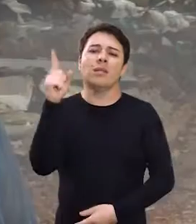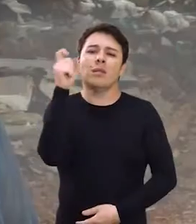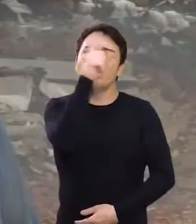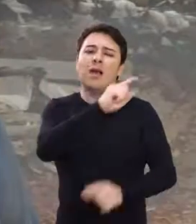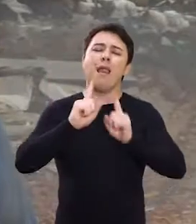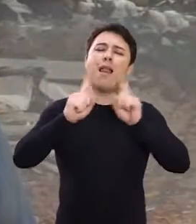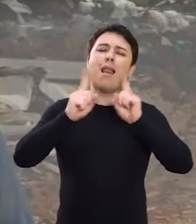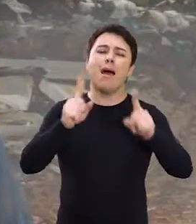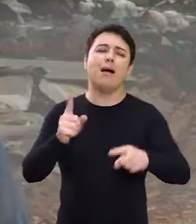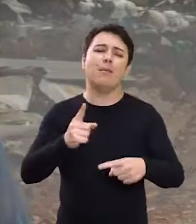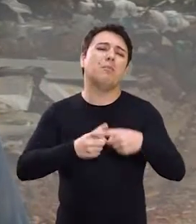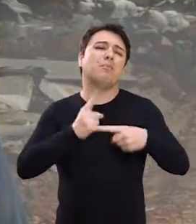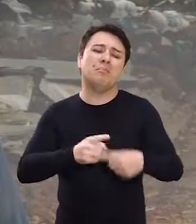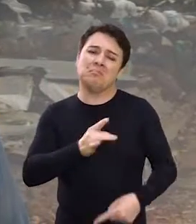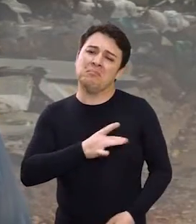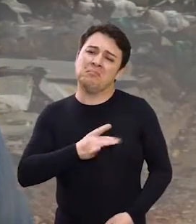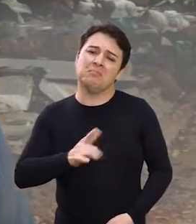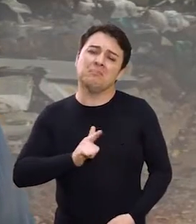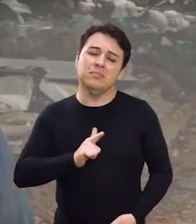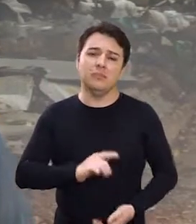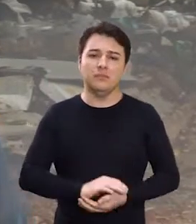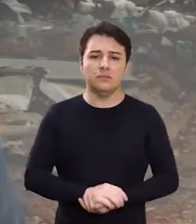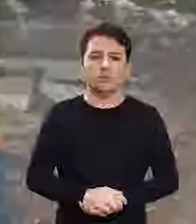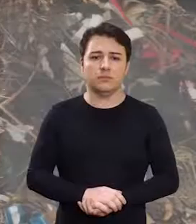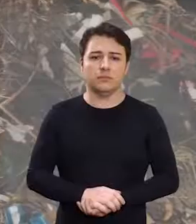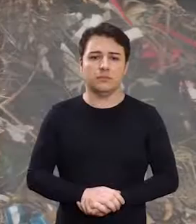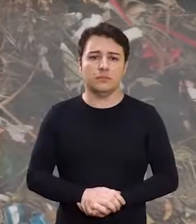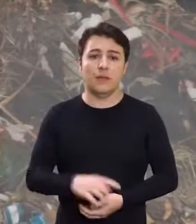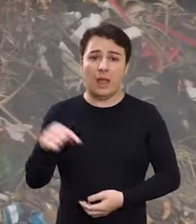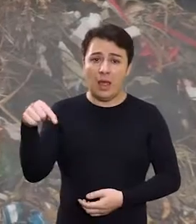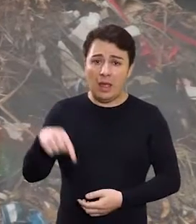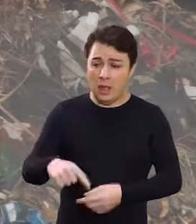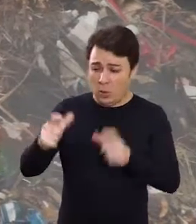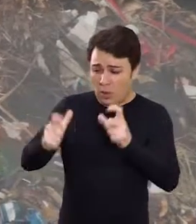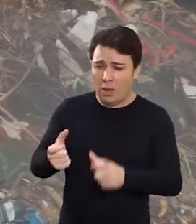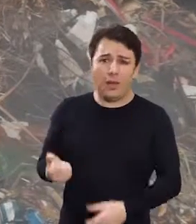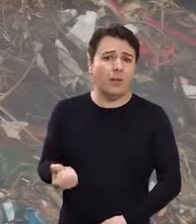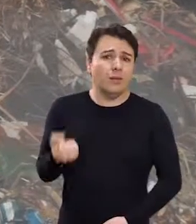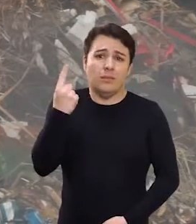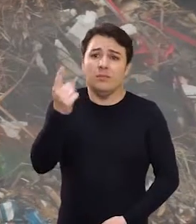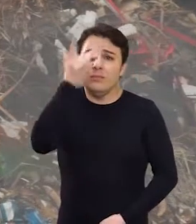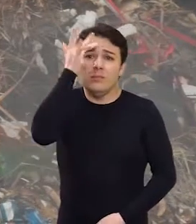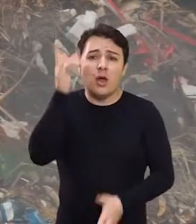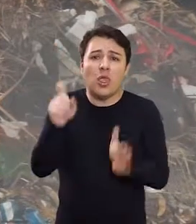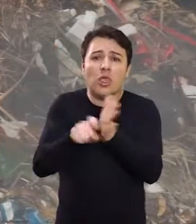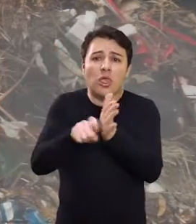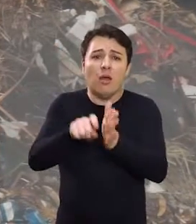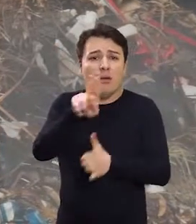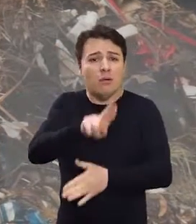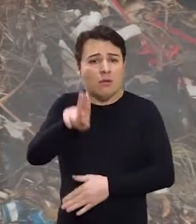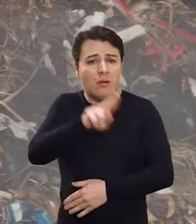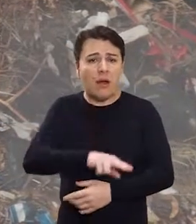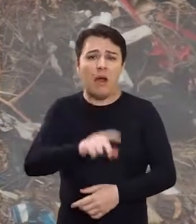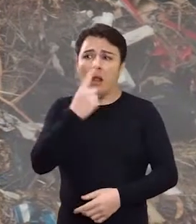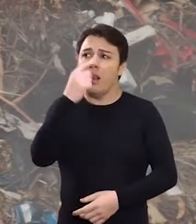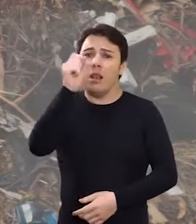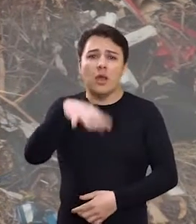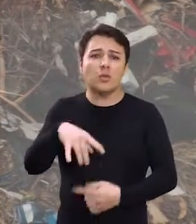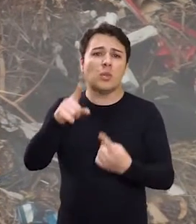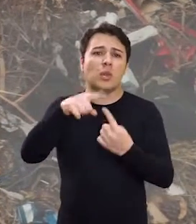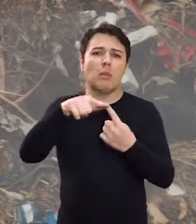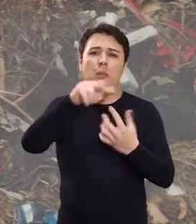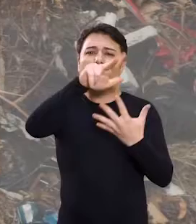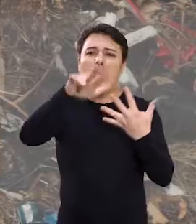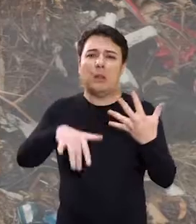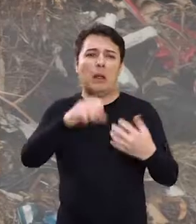aqui nós temos tido várias reclamações de medo Olha isso aqui é um absurdo é é usuário de